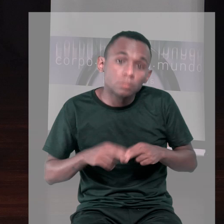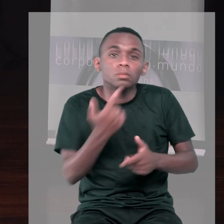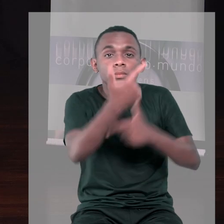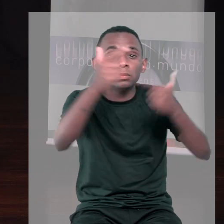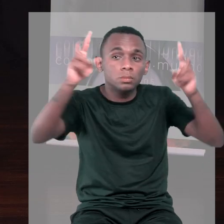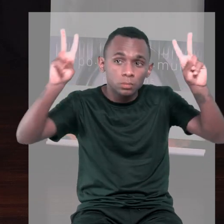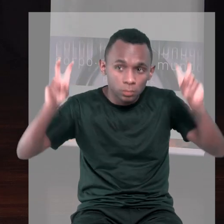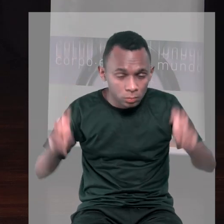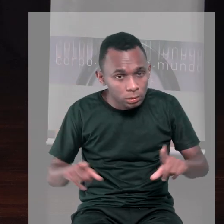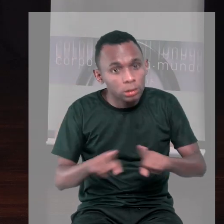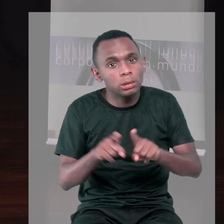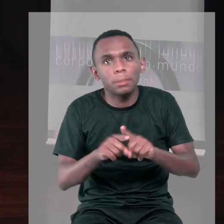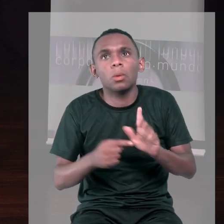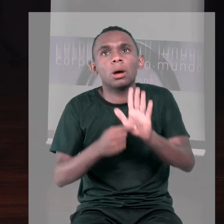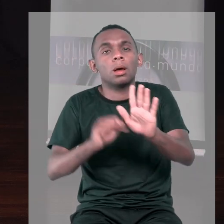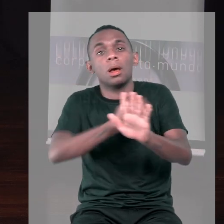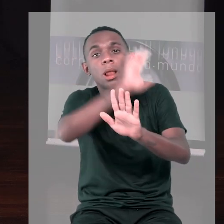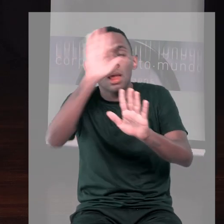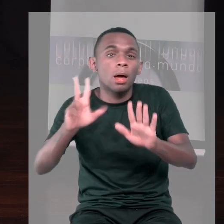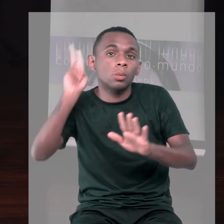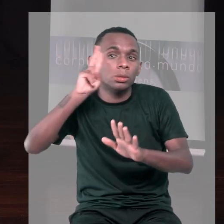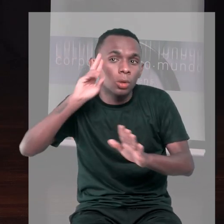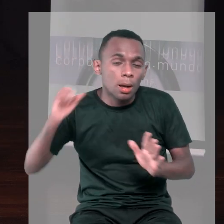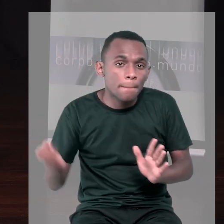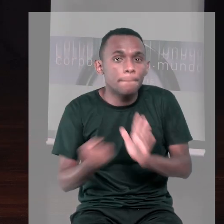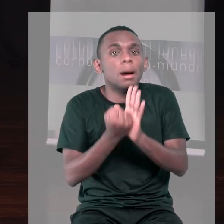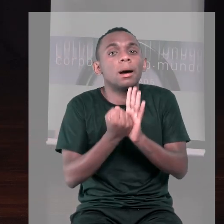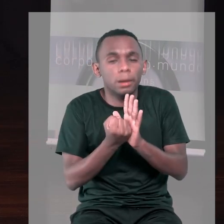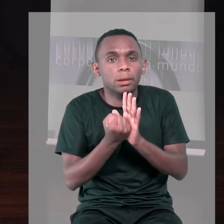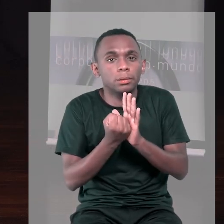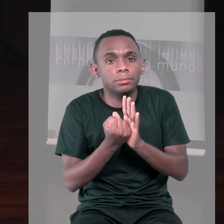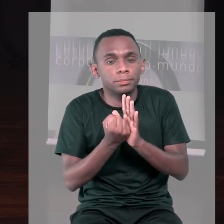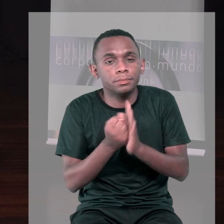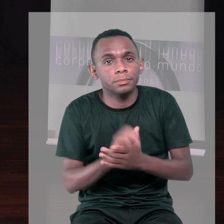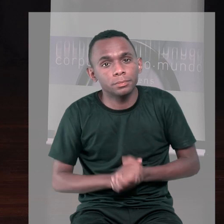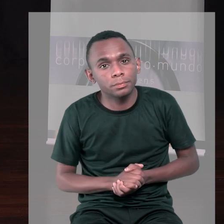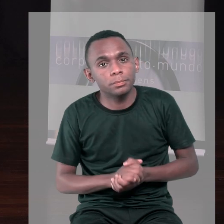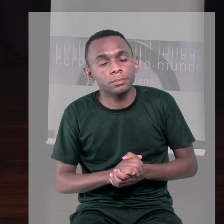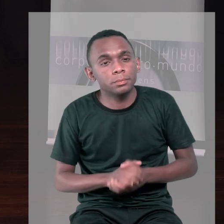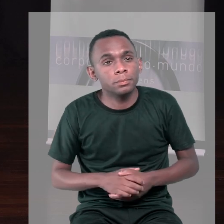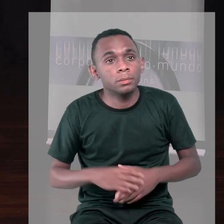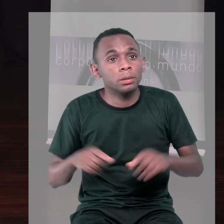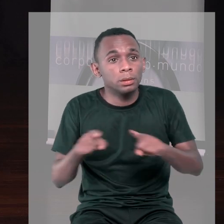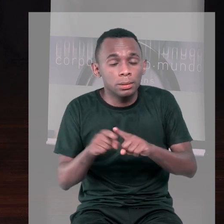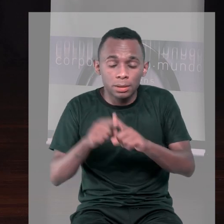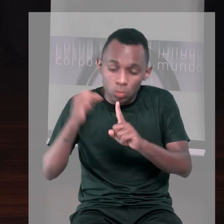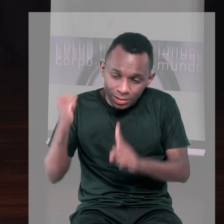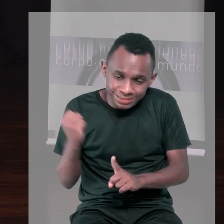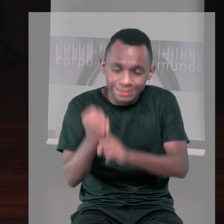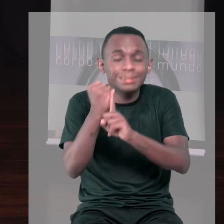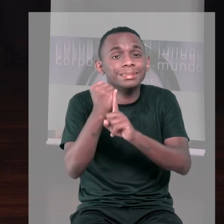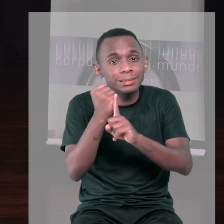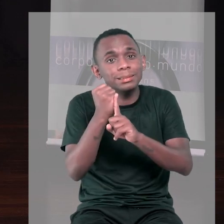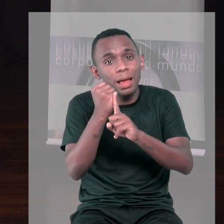não por isso. Não é por isso que eu acho que o termo seja perturbador, mas pelo fato de que a banalidade do